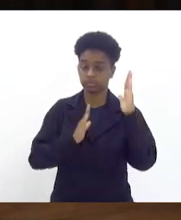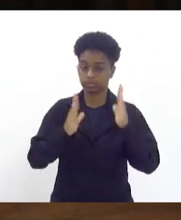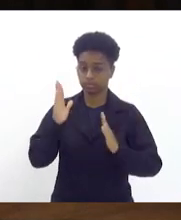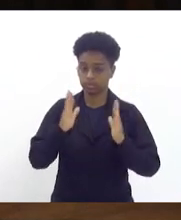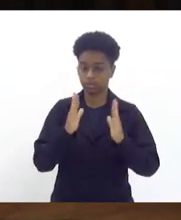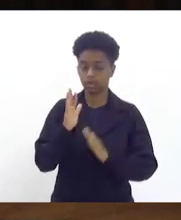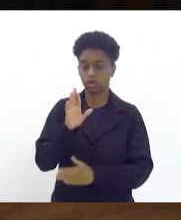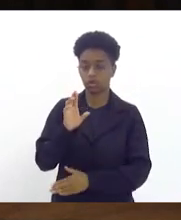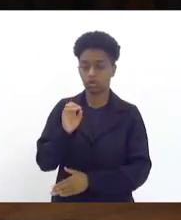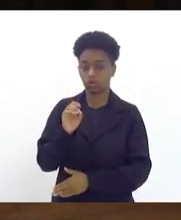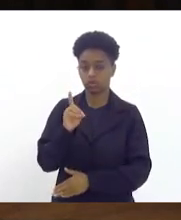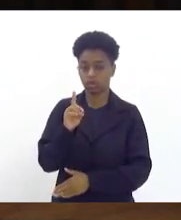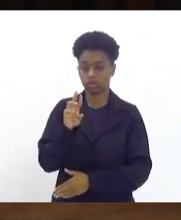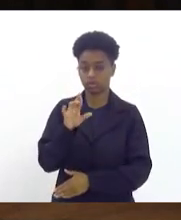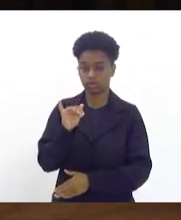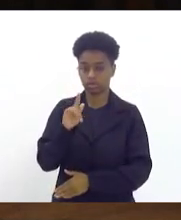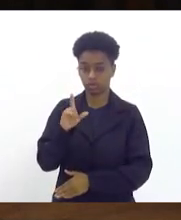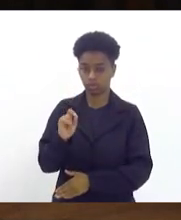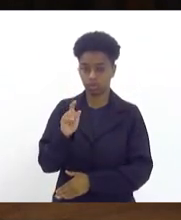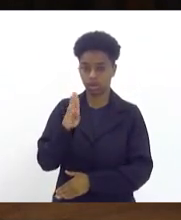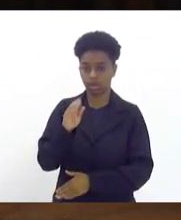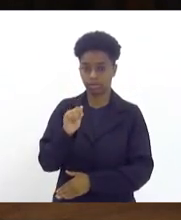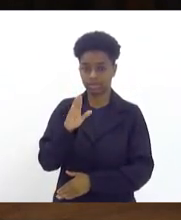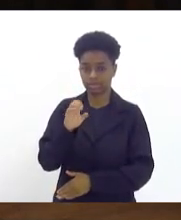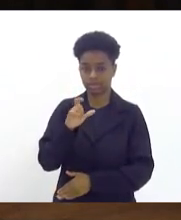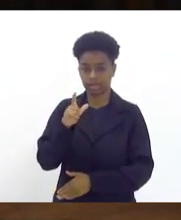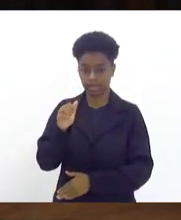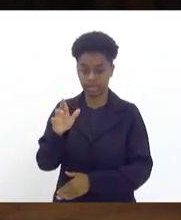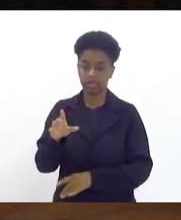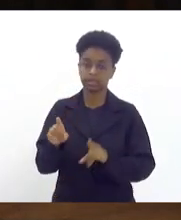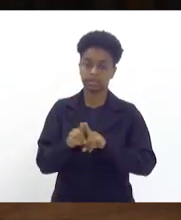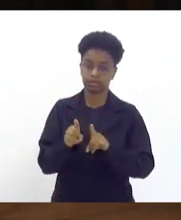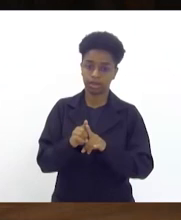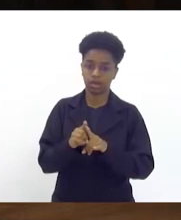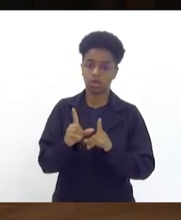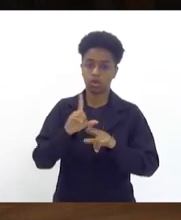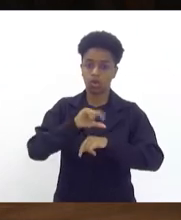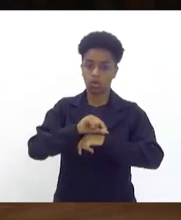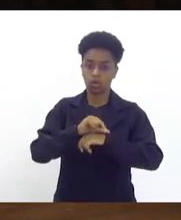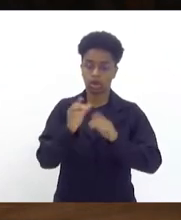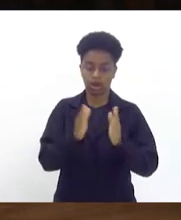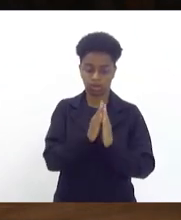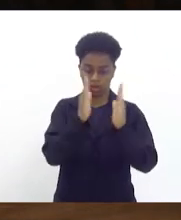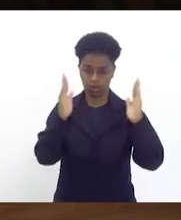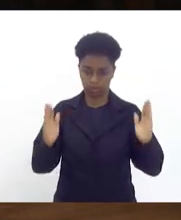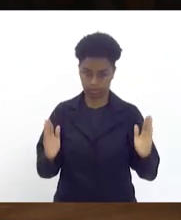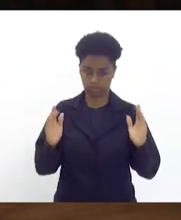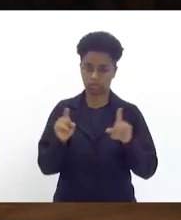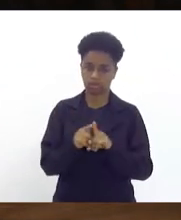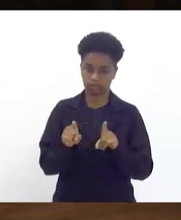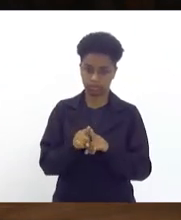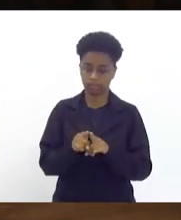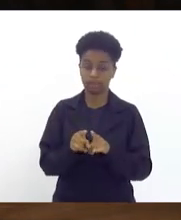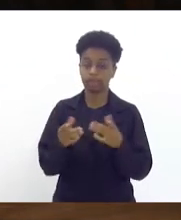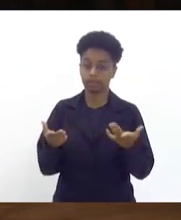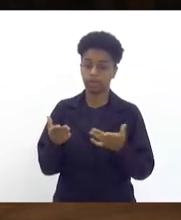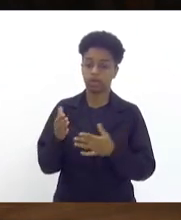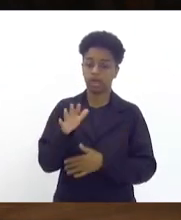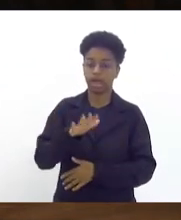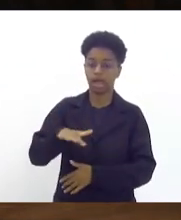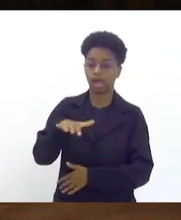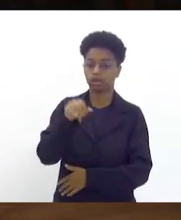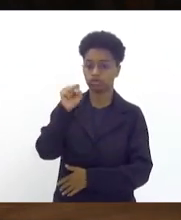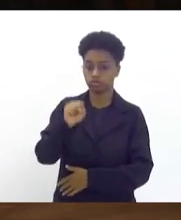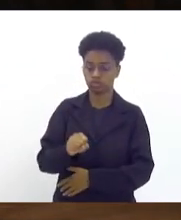Rodrigo Bacelar o segurança presente também ampliou os horários na gestão né ou seja na Zona Sul